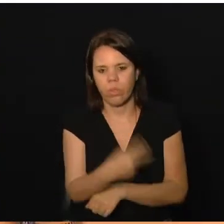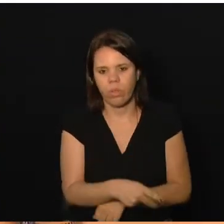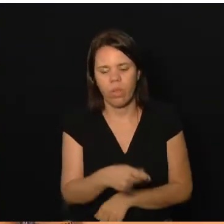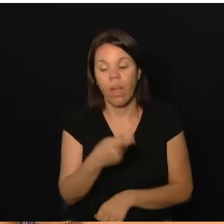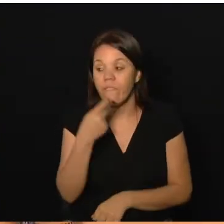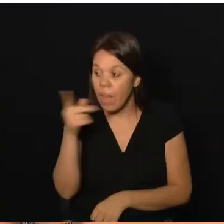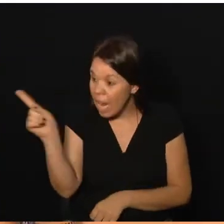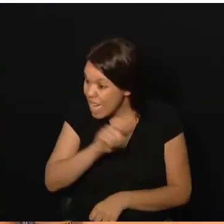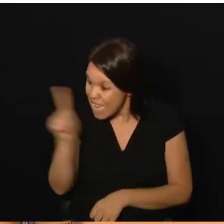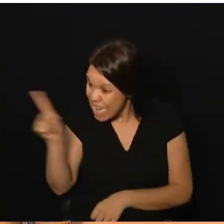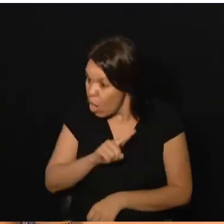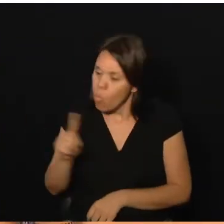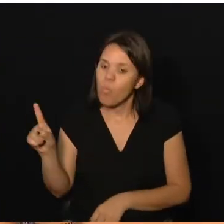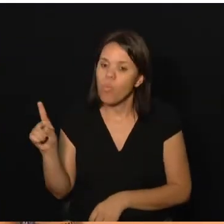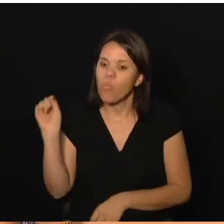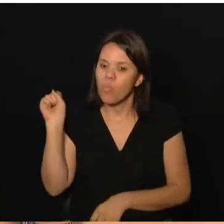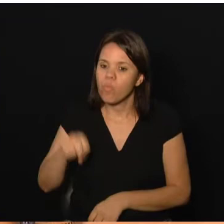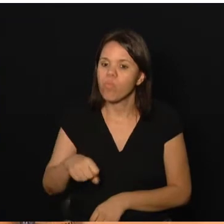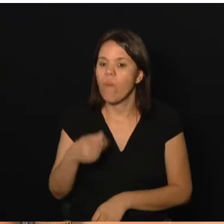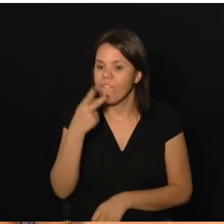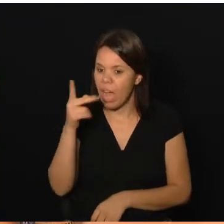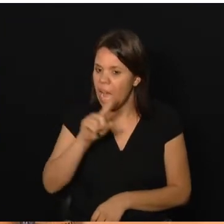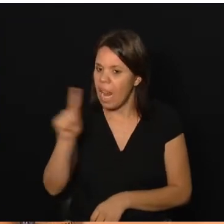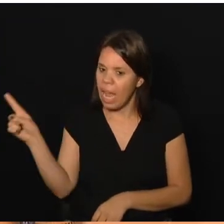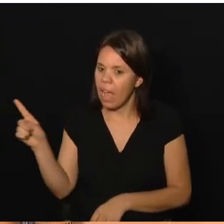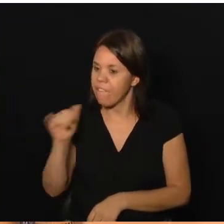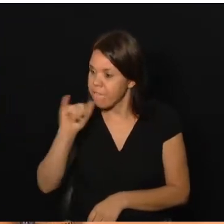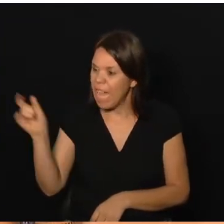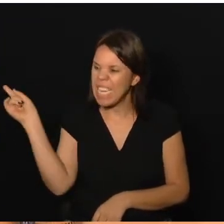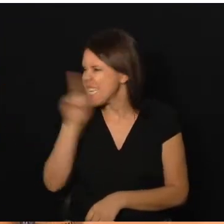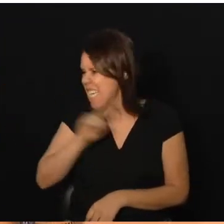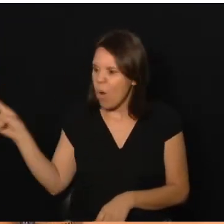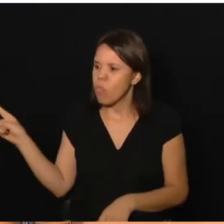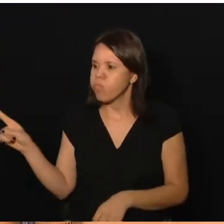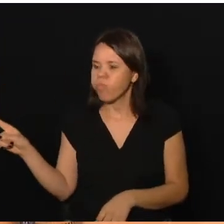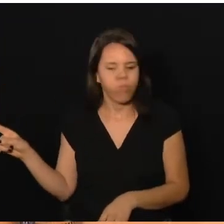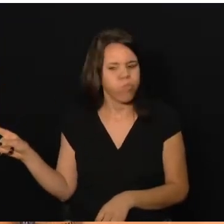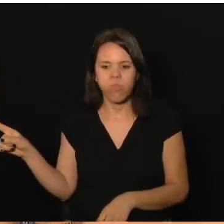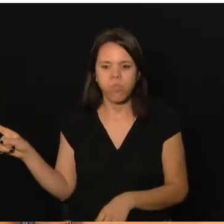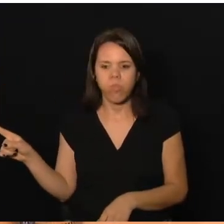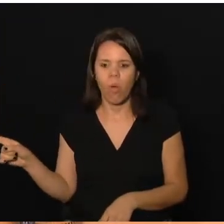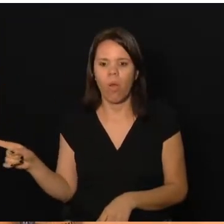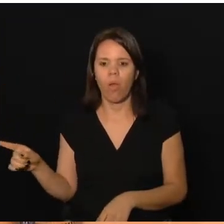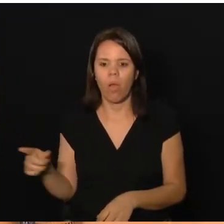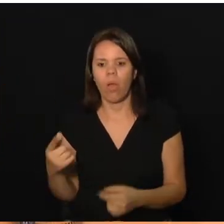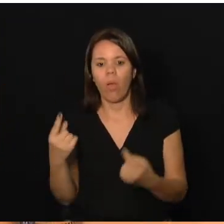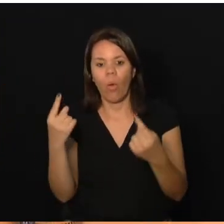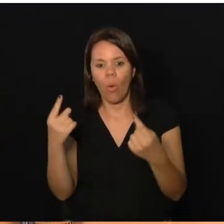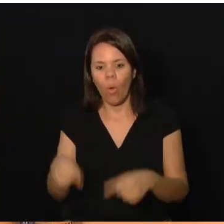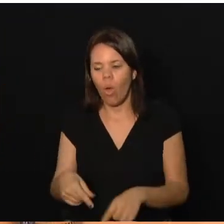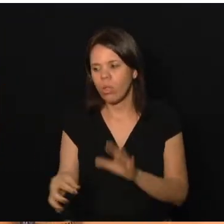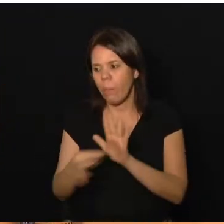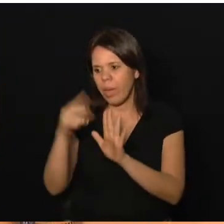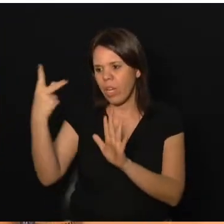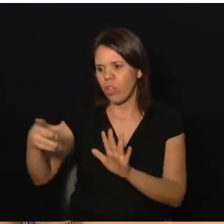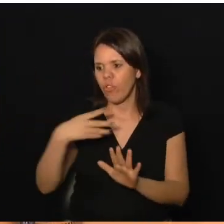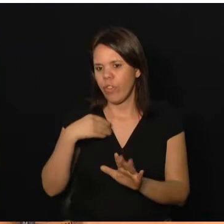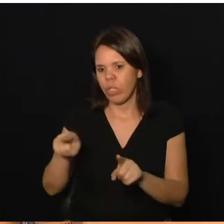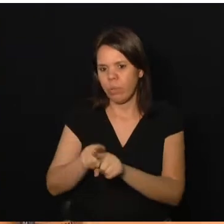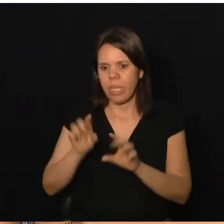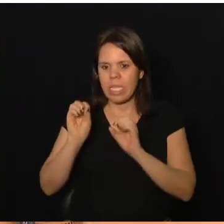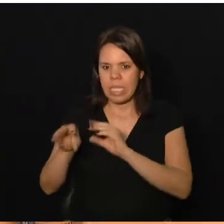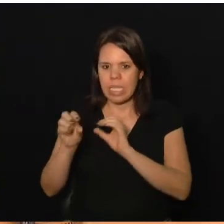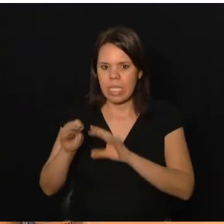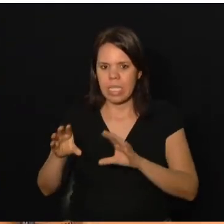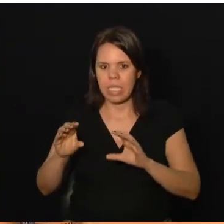não. Não é? Muitas vezes é contrariar a vontade desse filho. Porque existe a questão da disciplina. Existe a questão de